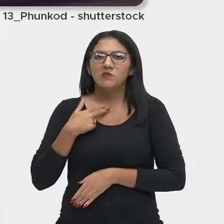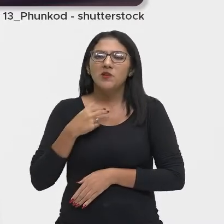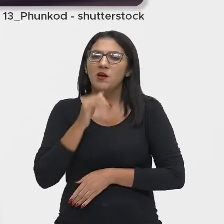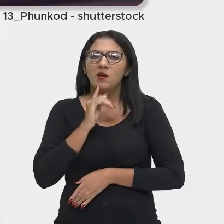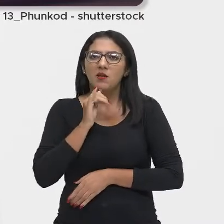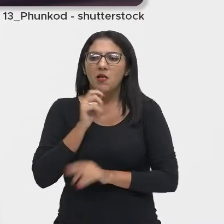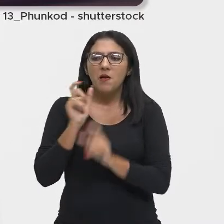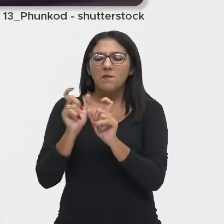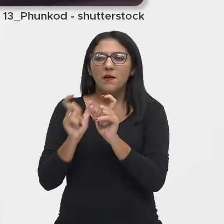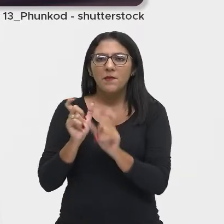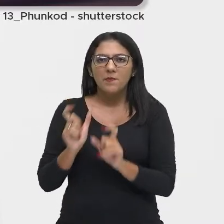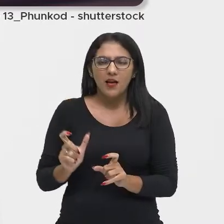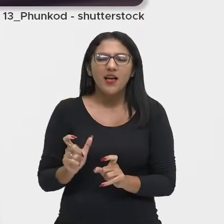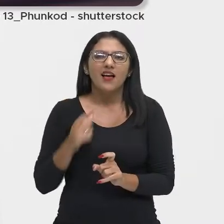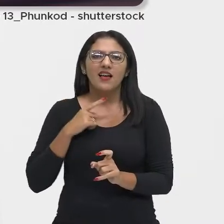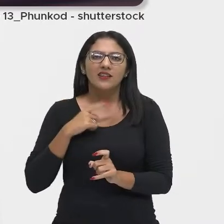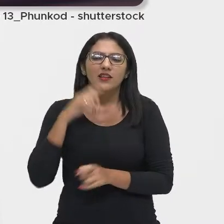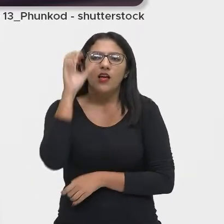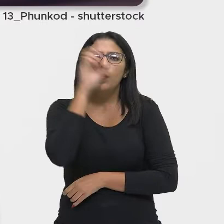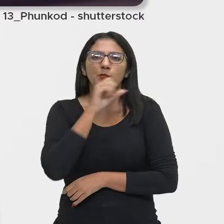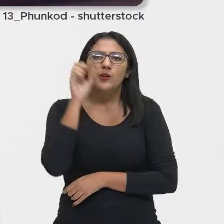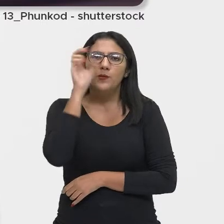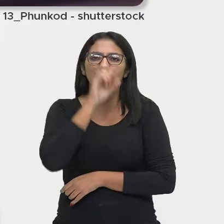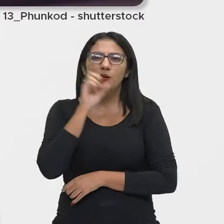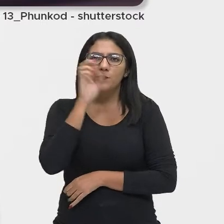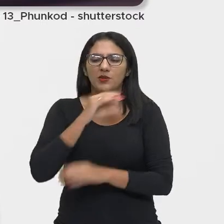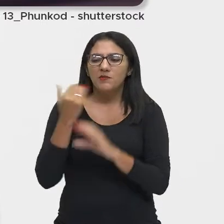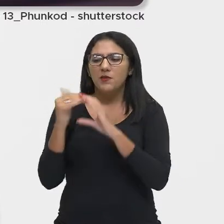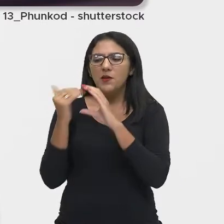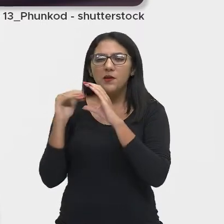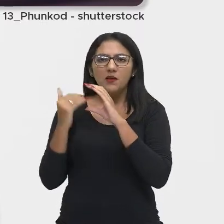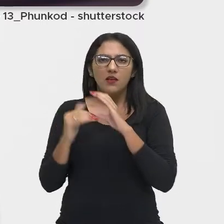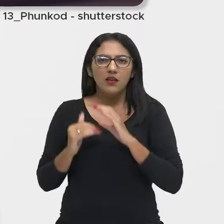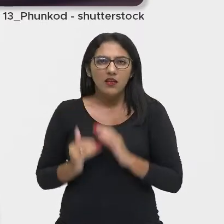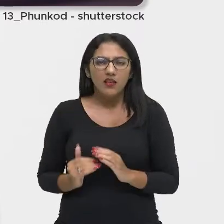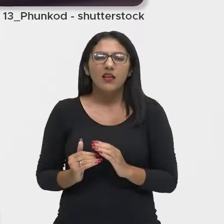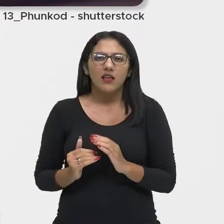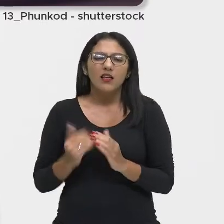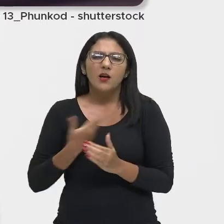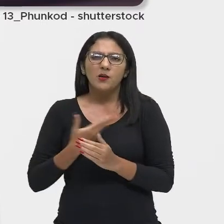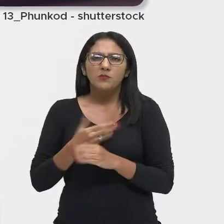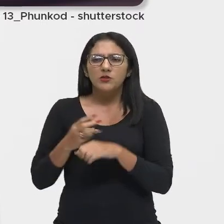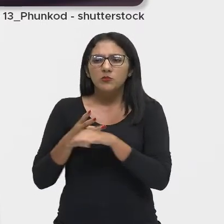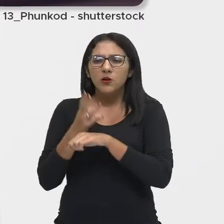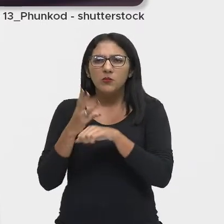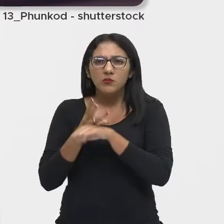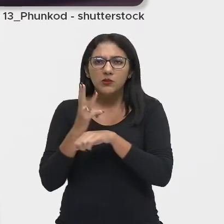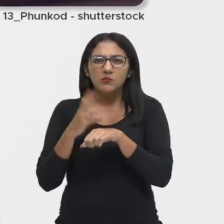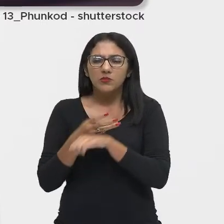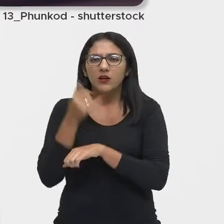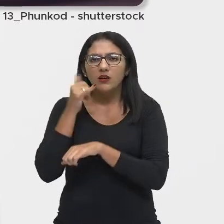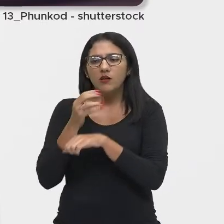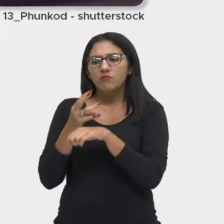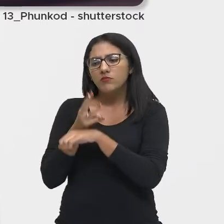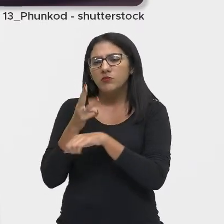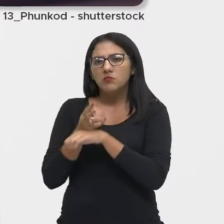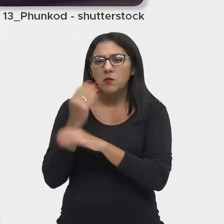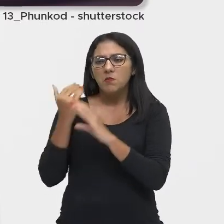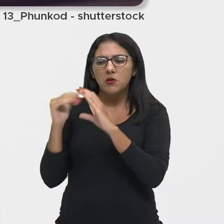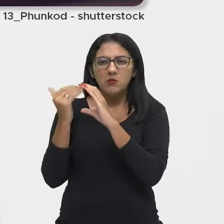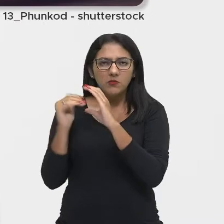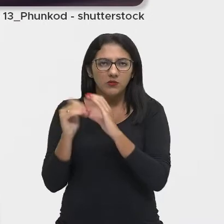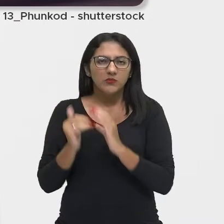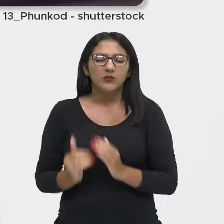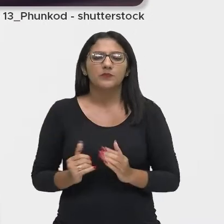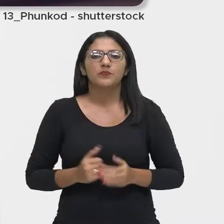manias que acabamos adquirindo ao lidar com os serviços de bate-papo e aplicativos celulares de troca de mensagens instantâneas, tá?